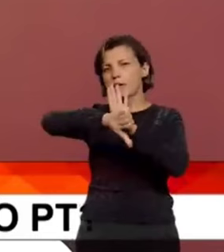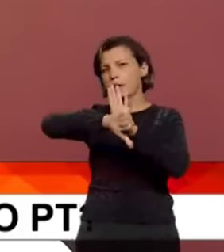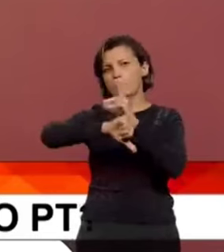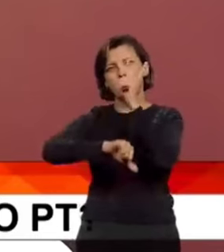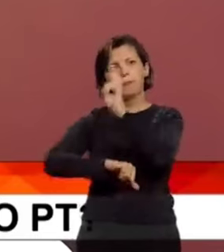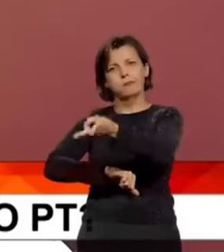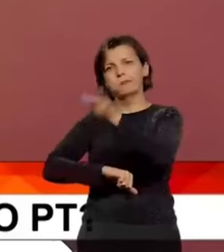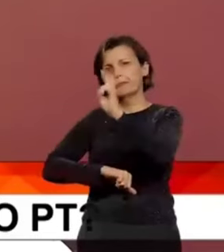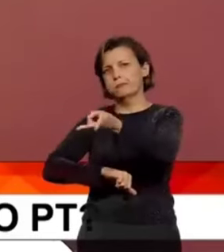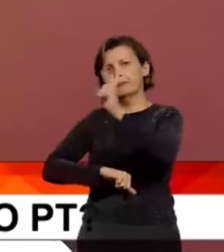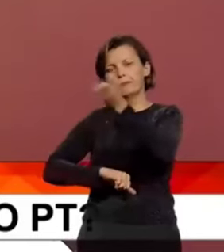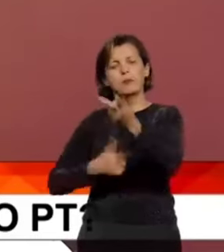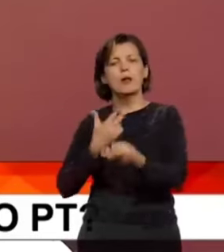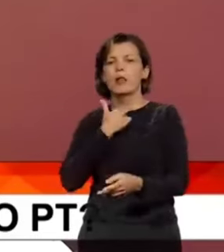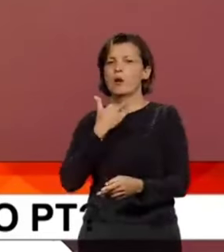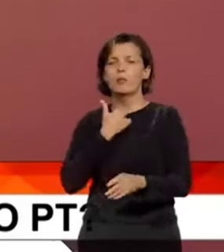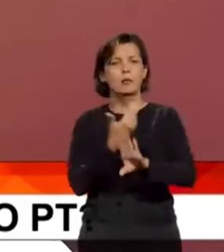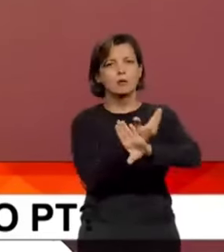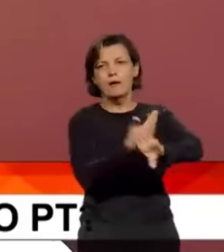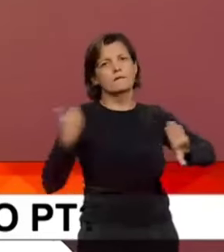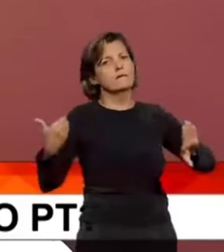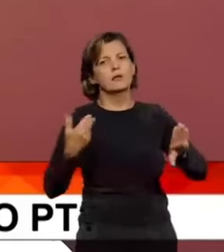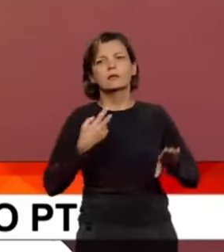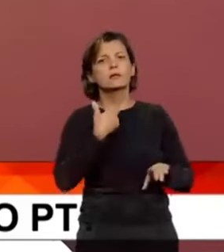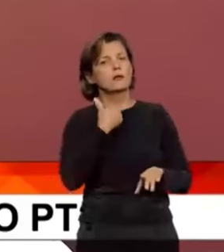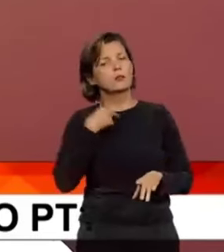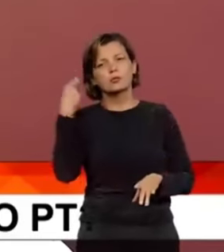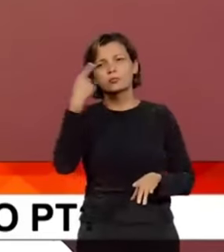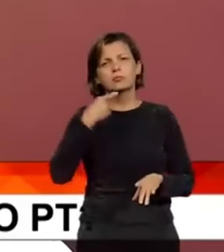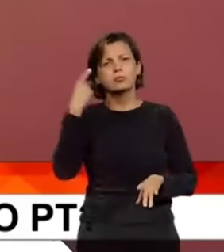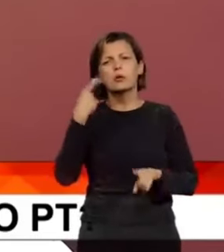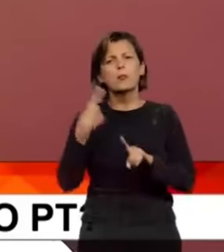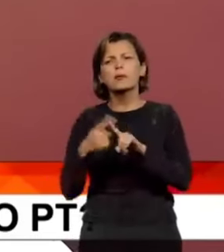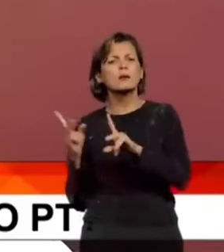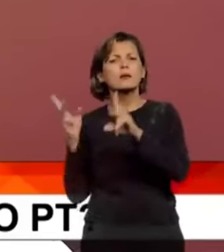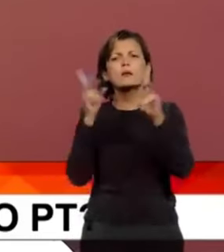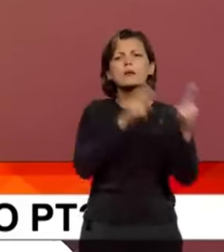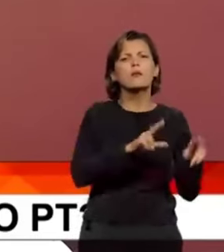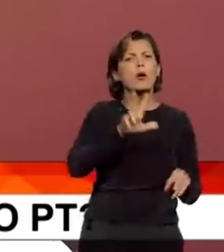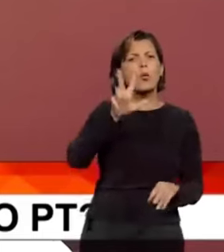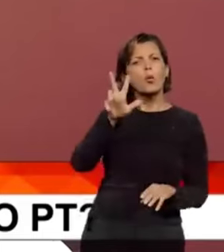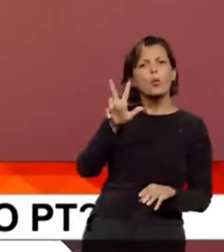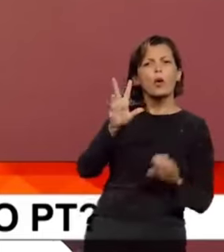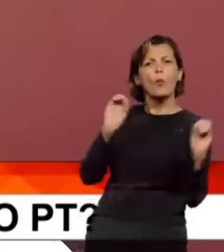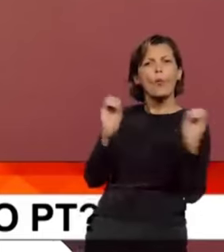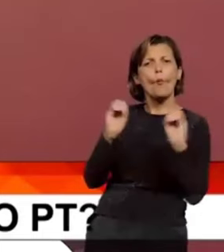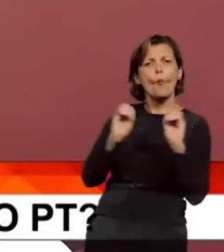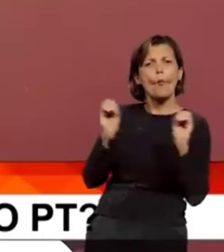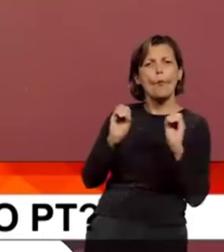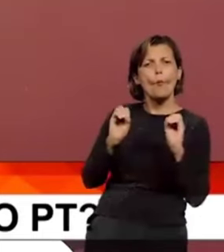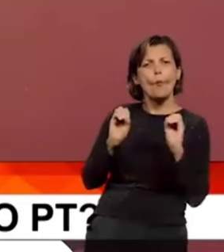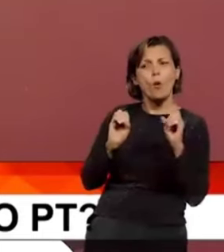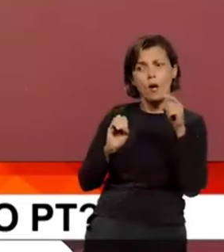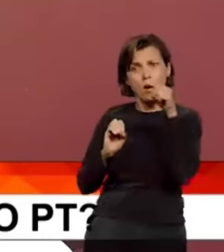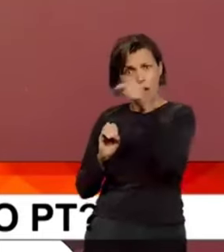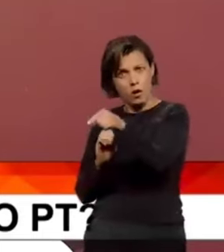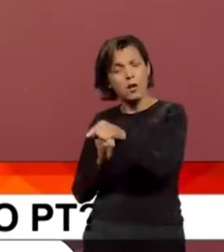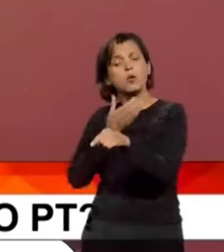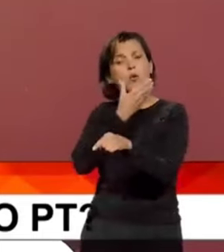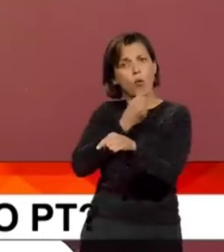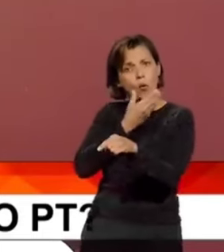indulto os crimes não deixaram de existir aí eu faço uma pergunta por que que não aplicou a mesma decisão do Luiz Inácio Lula da Silva que não tem